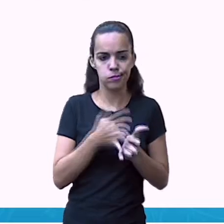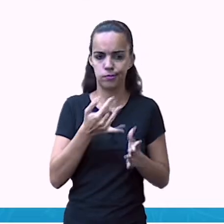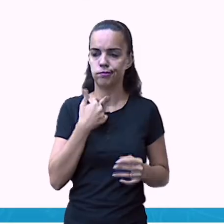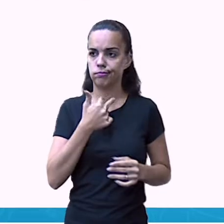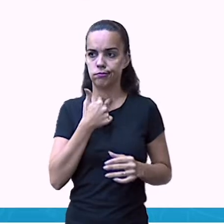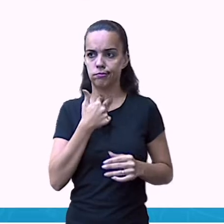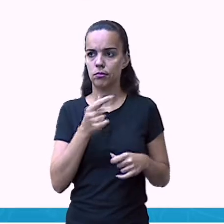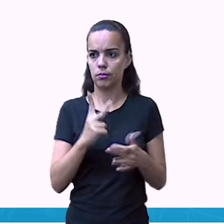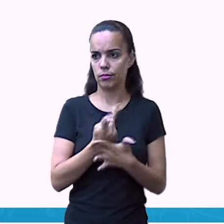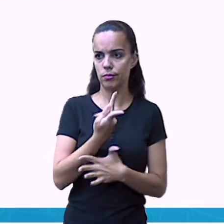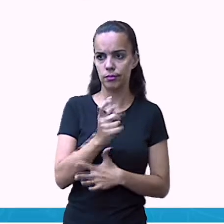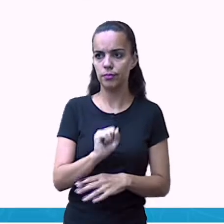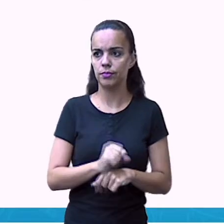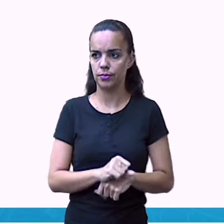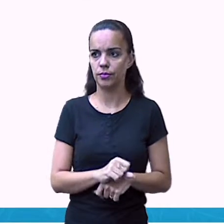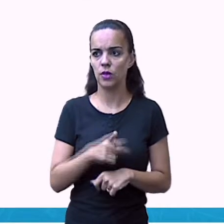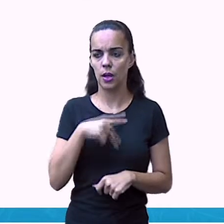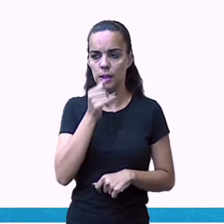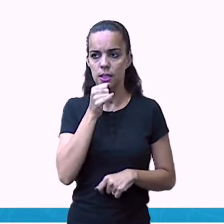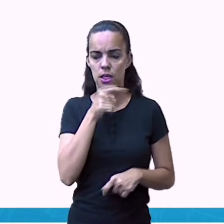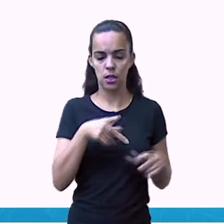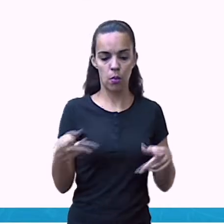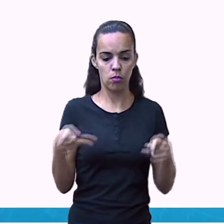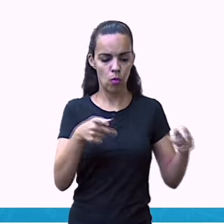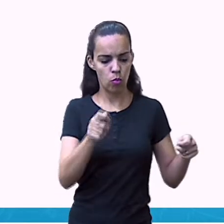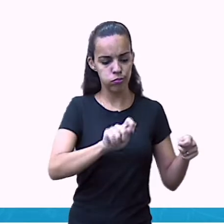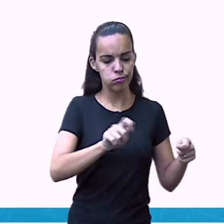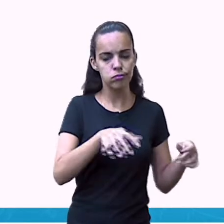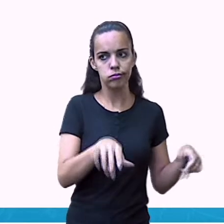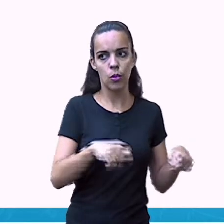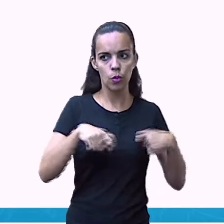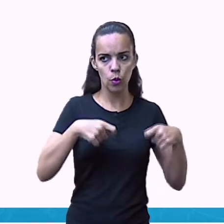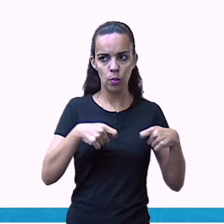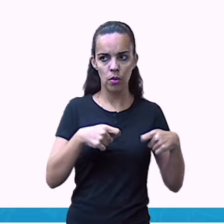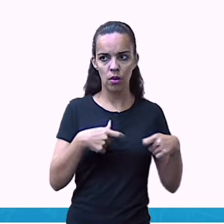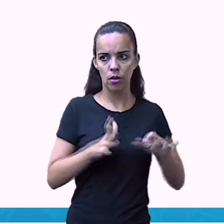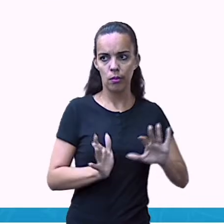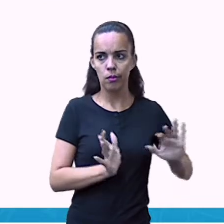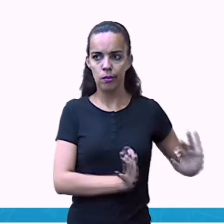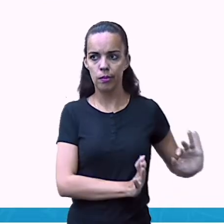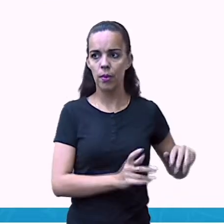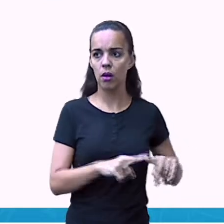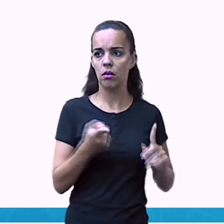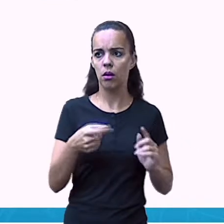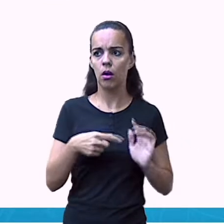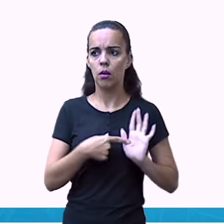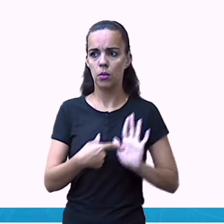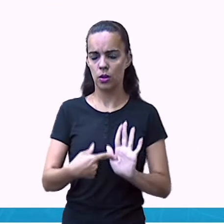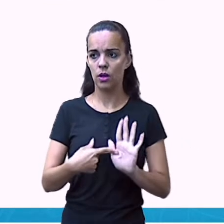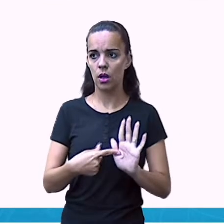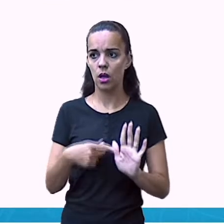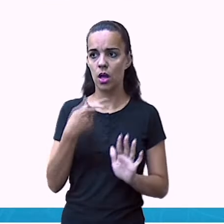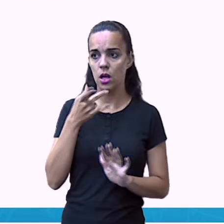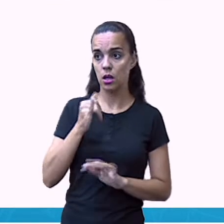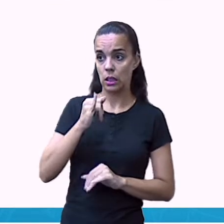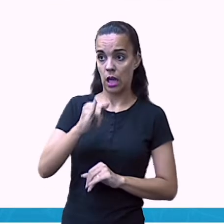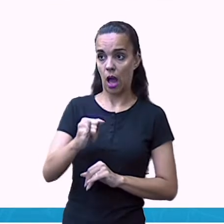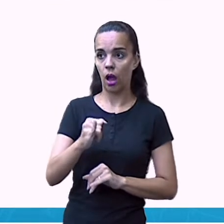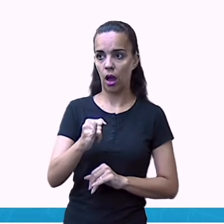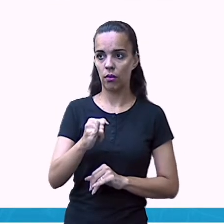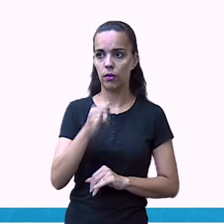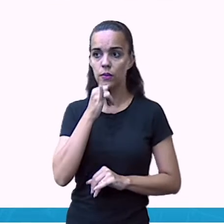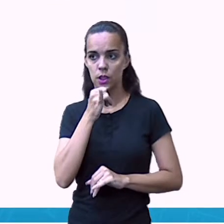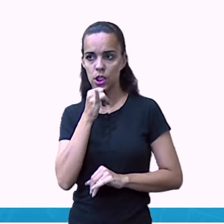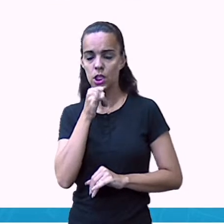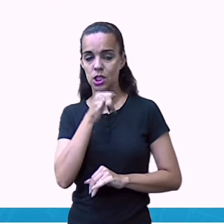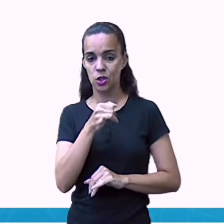e consuma naquele determinado estabelecimento. Se isso não for expresso anteriormente à entrada e